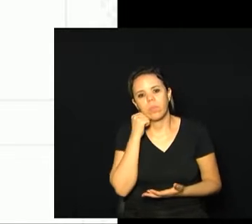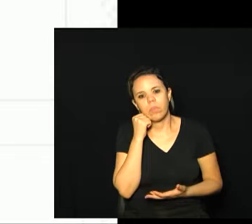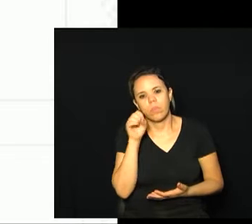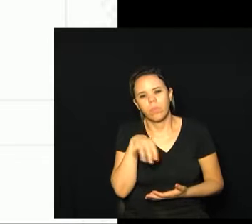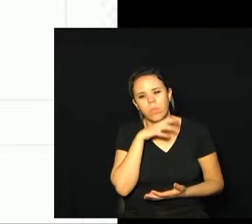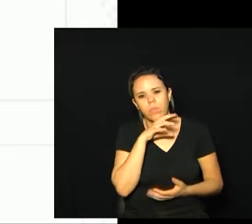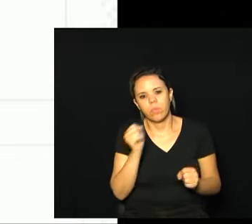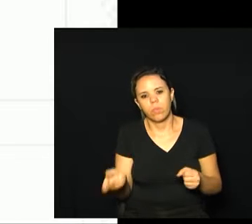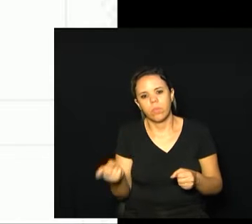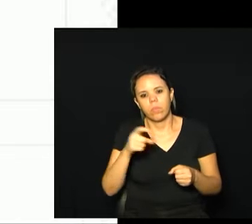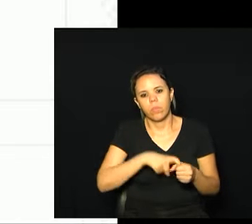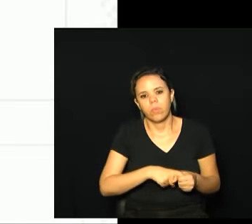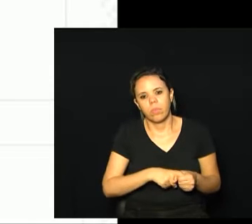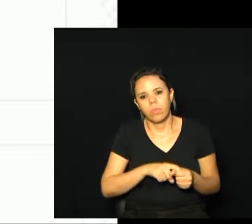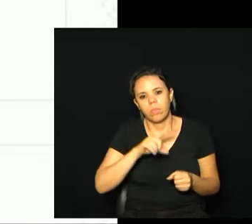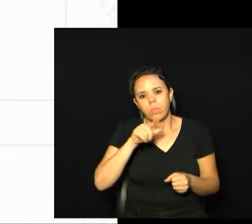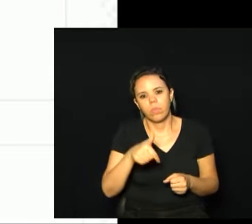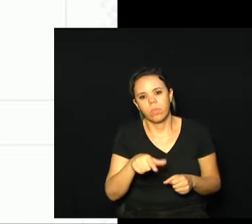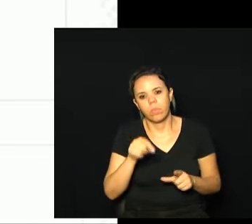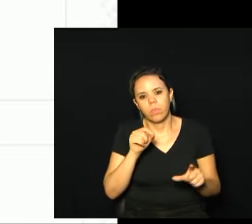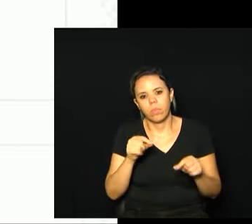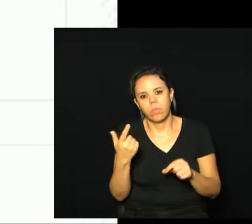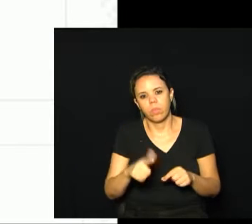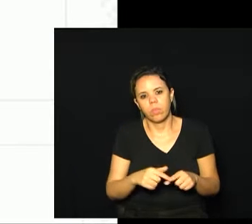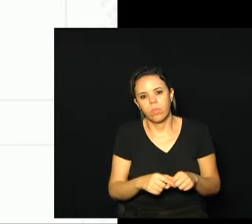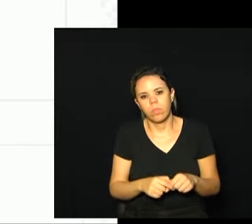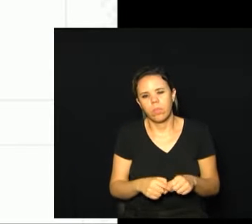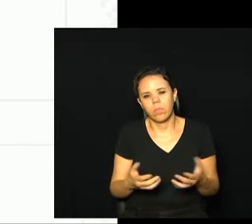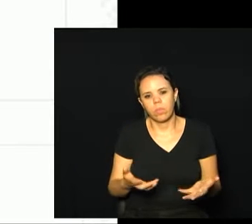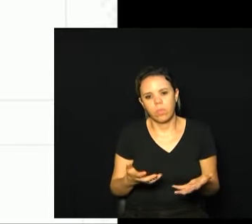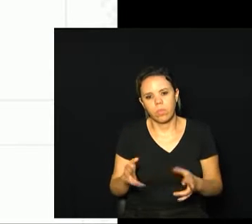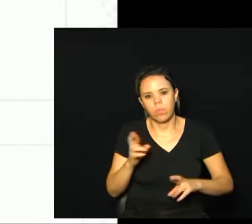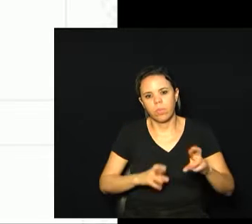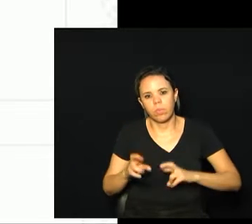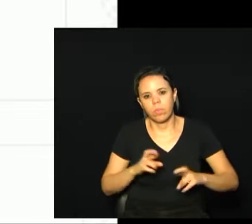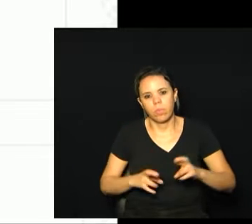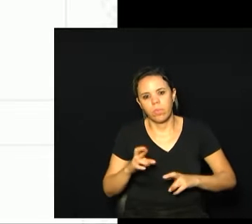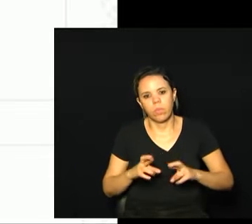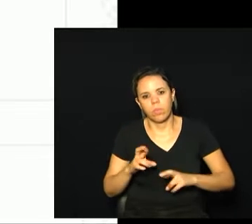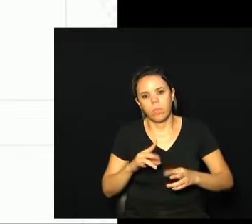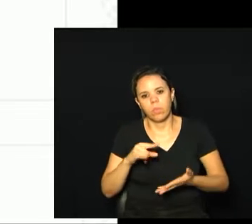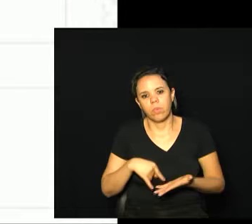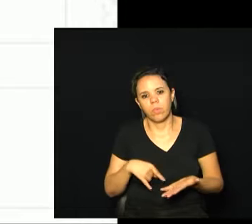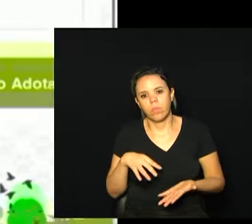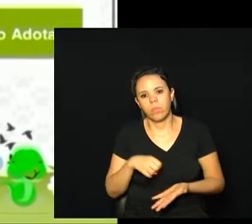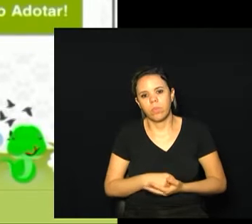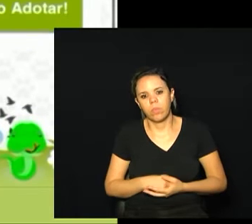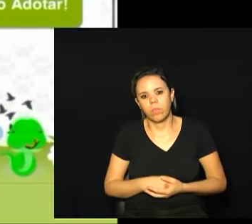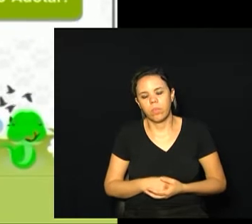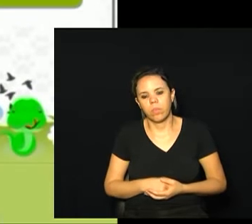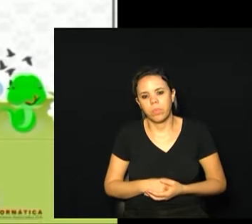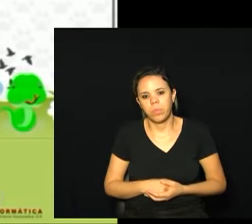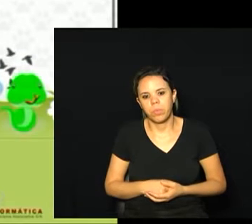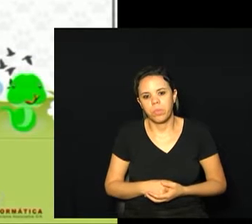animal, pode voltar e depois escolher um outro, ainda que você queira analisar. E aí você vai preencher uma ficha para que então você